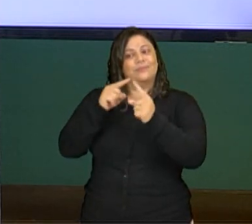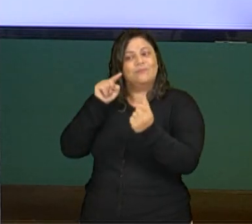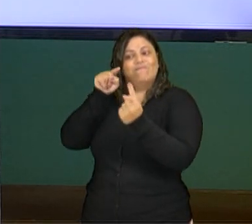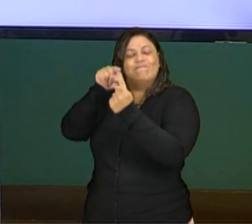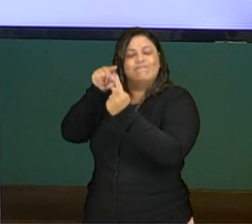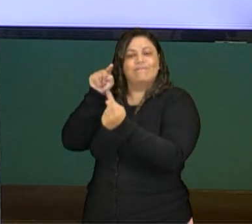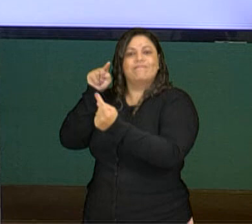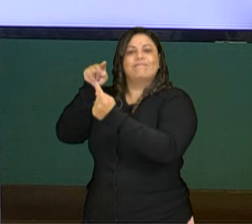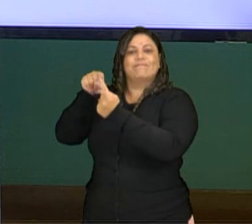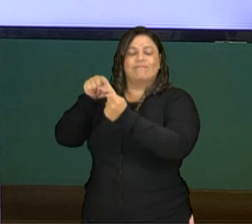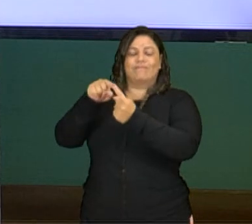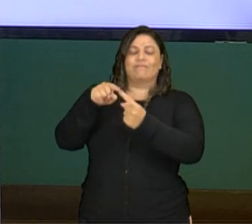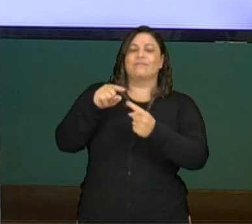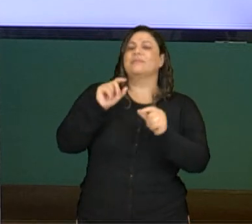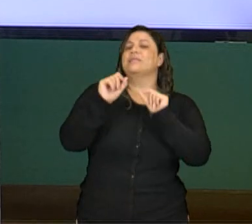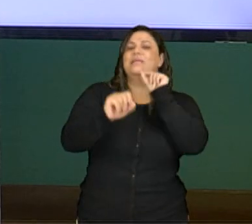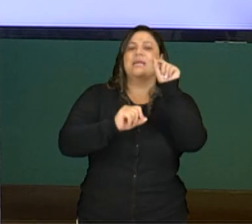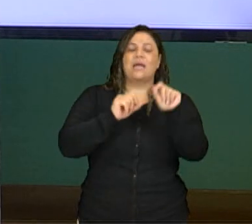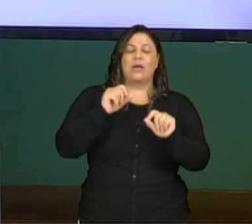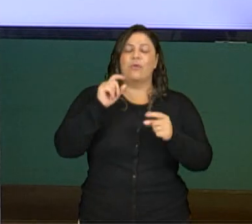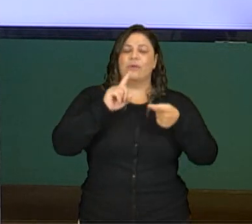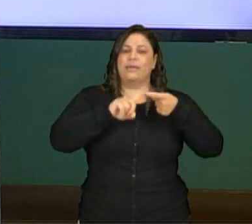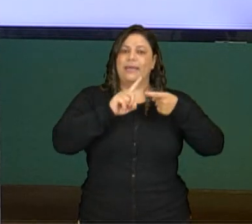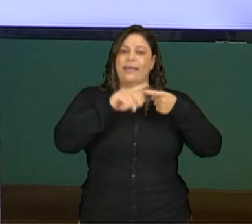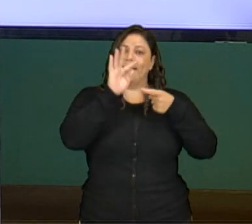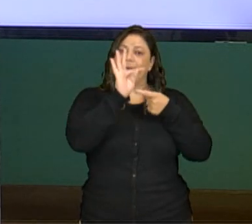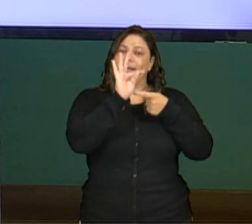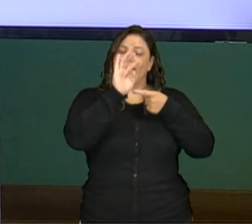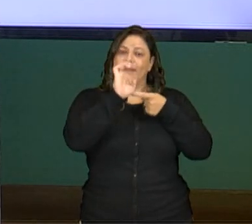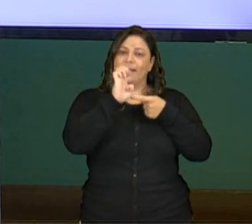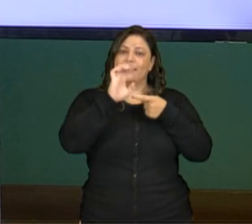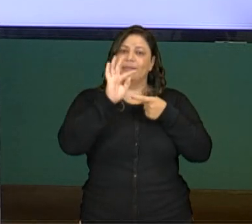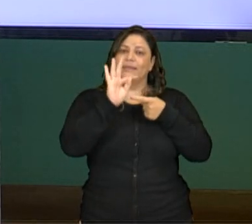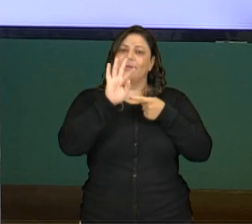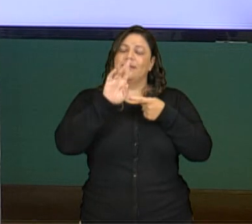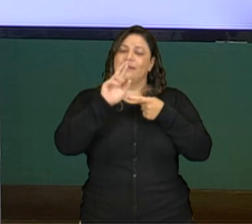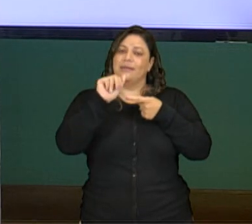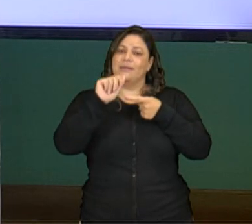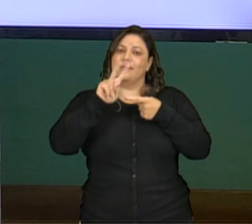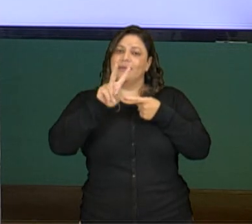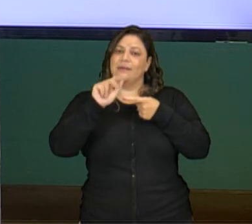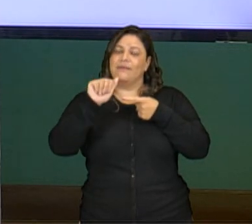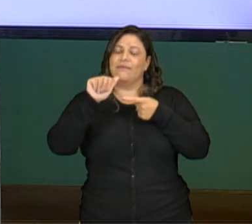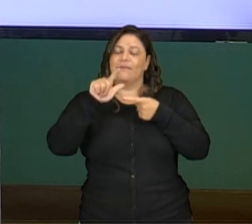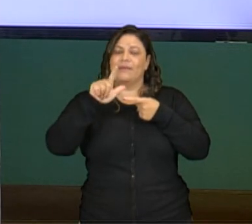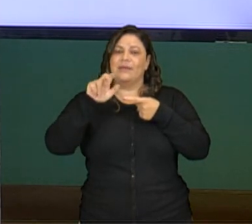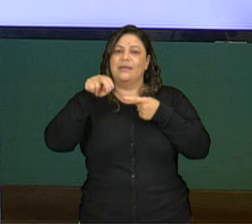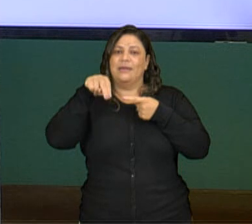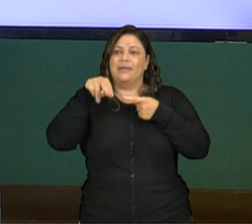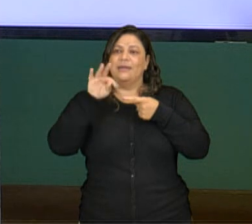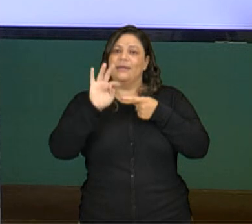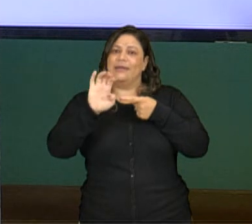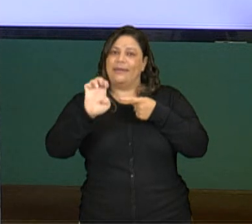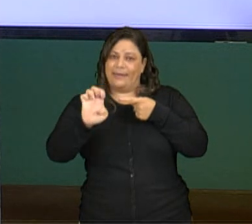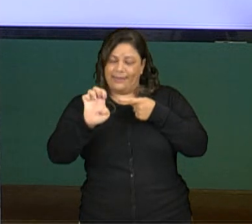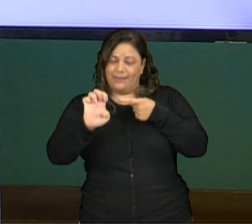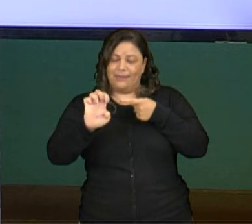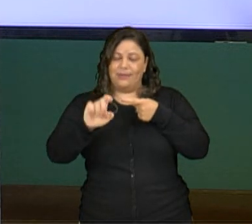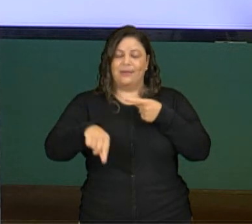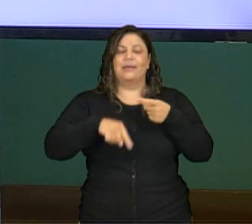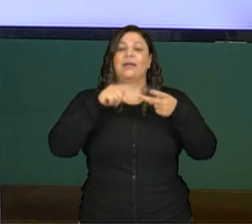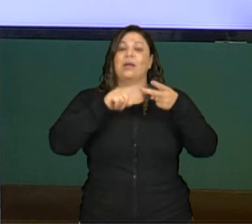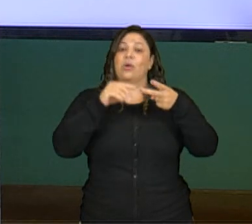é tetravalente, ele efetua 4 ligações químicas e isso é a base da